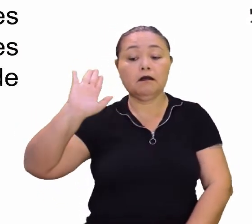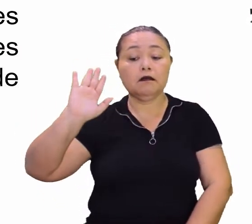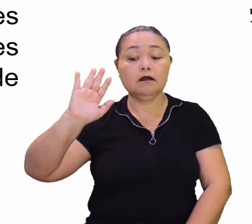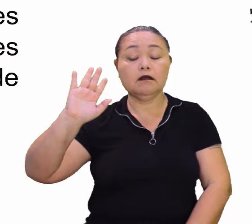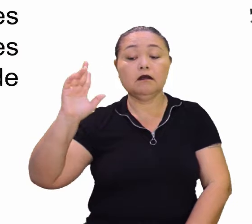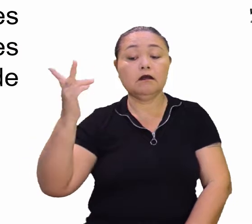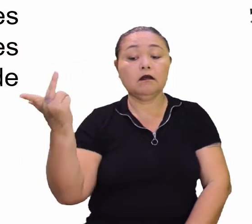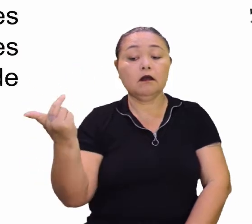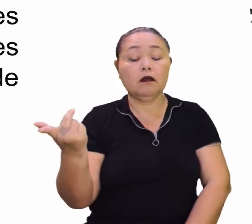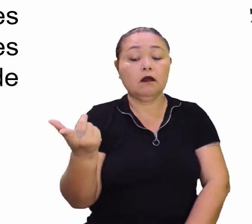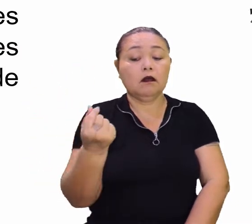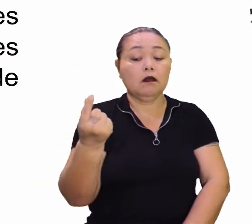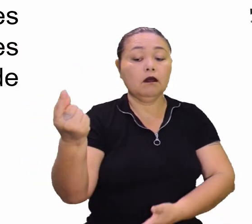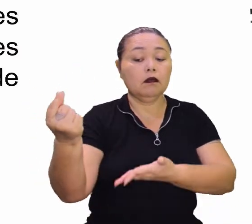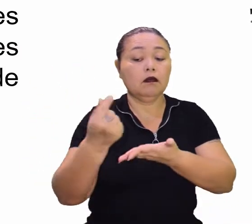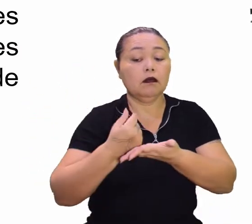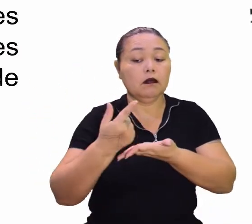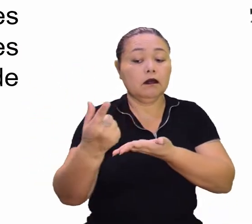mais